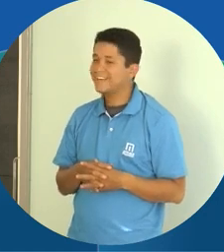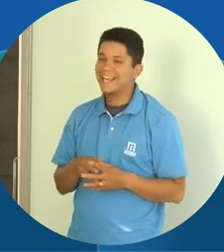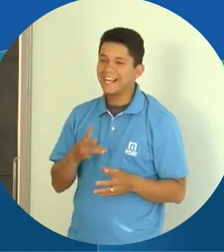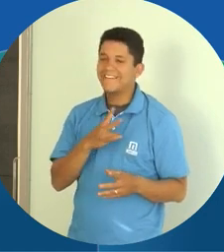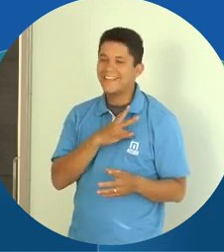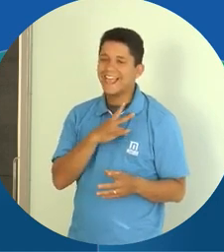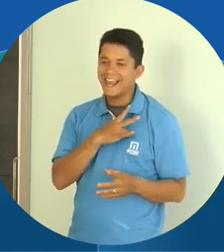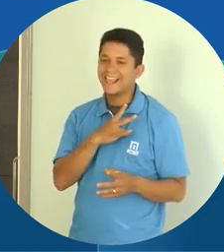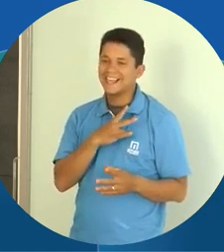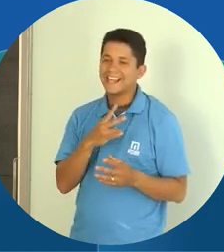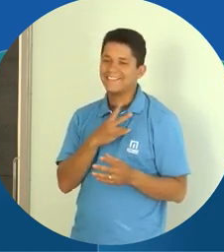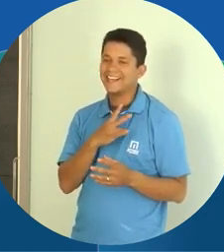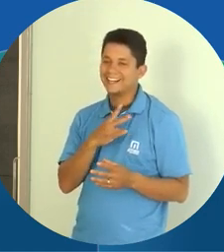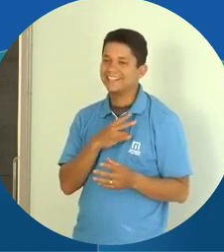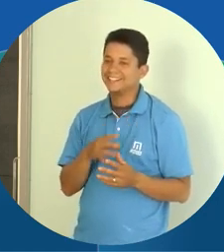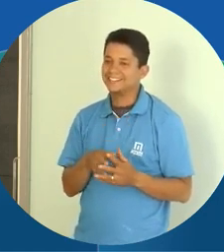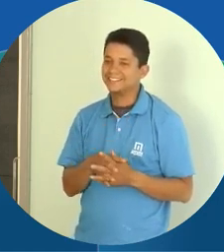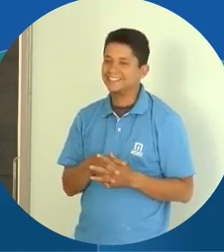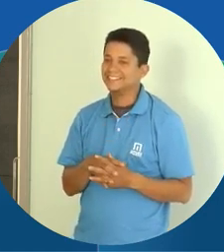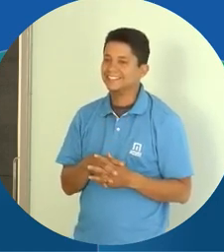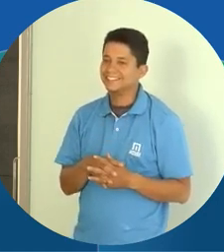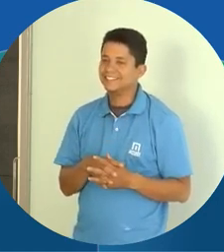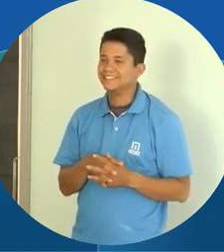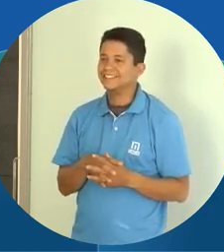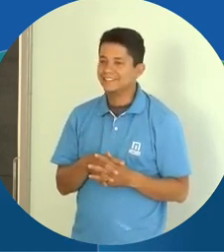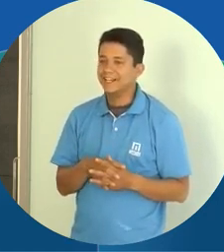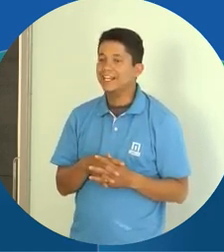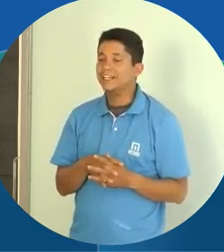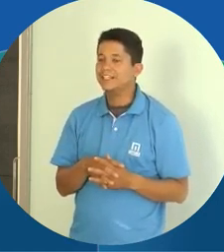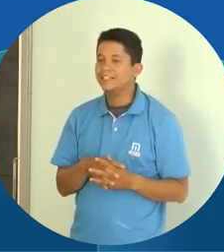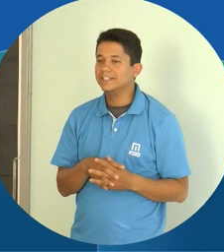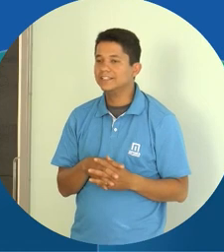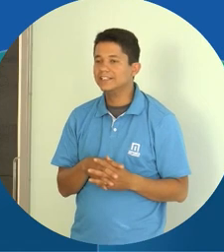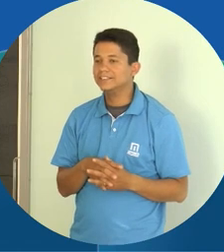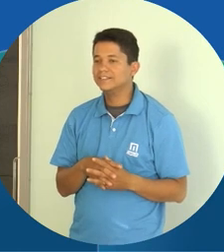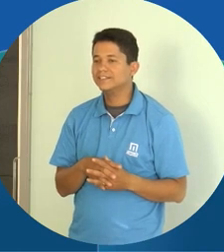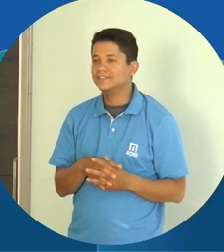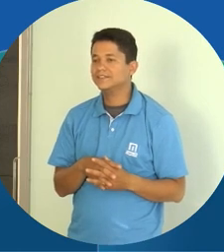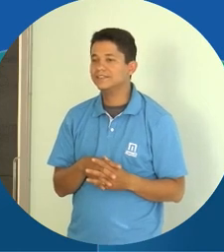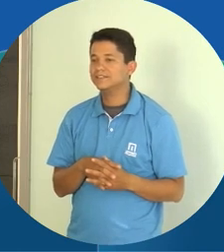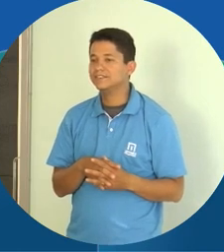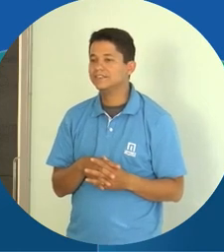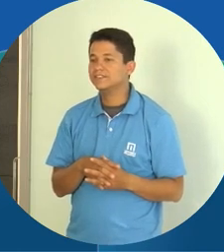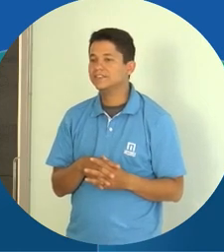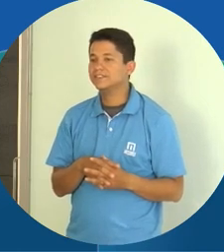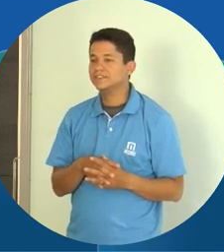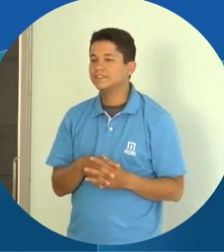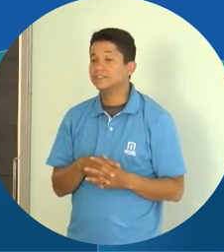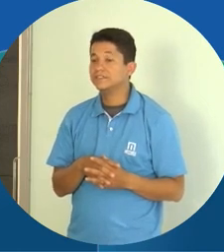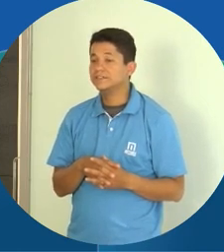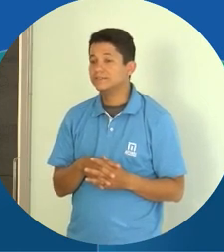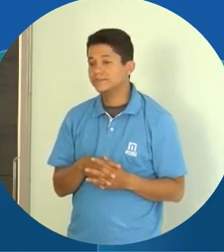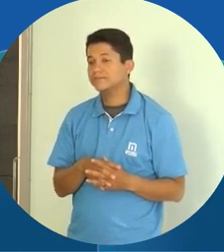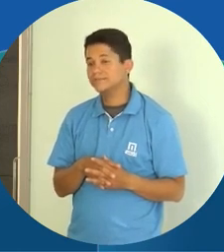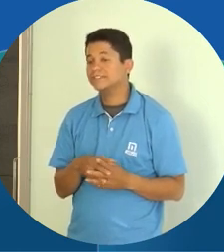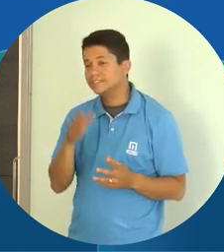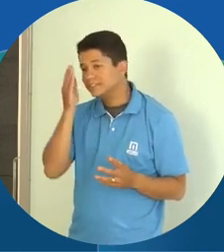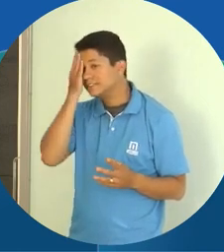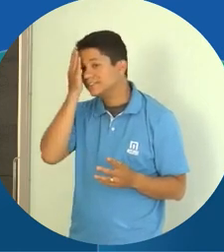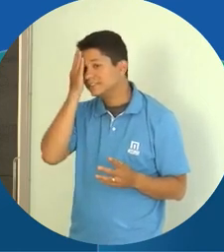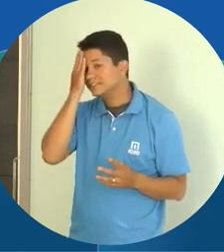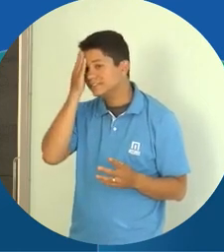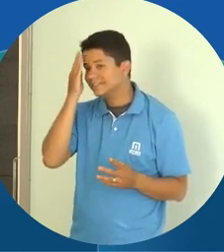anos, as empresas de Minas Gerais e pelo Brasil também começaram a utilizar a pressão-coragem